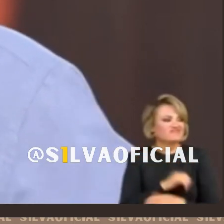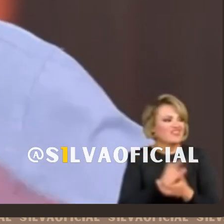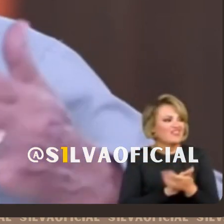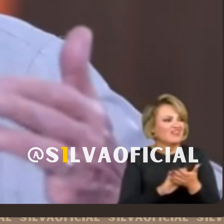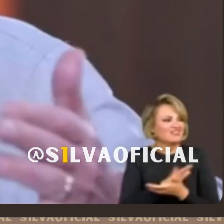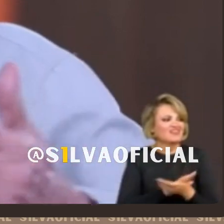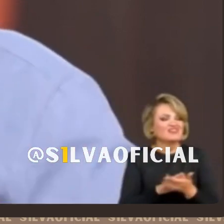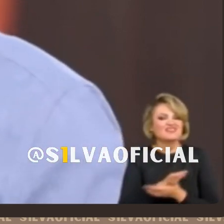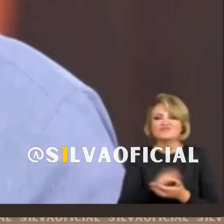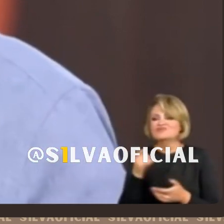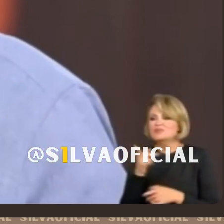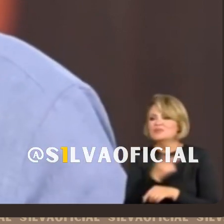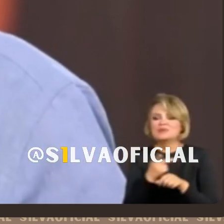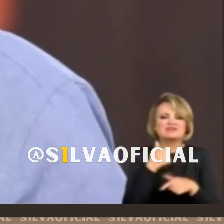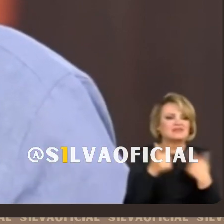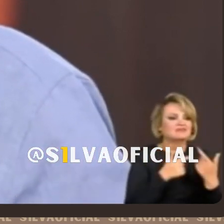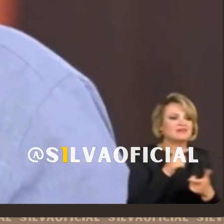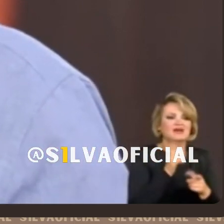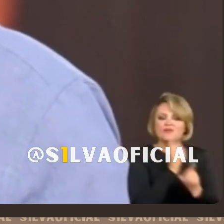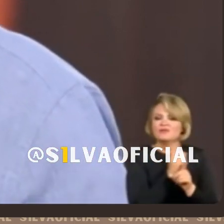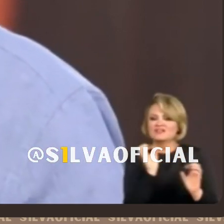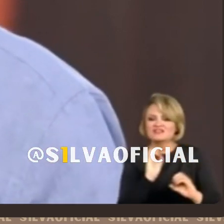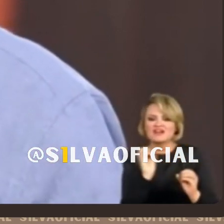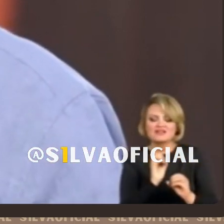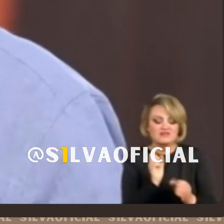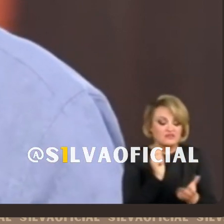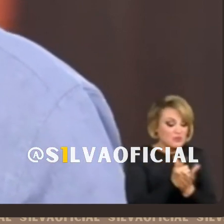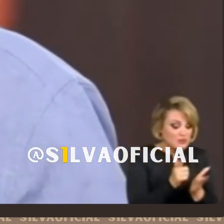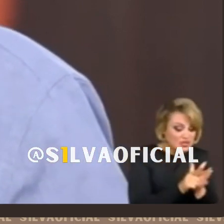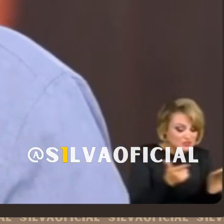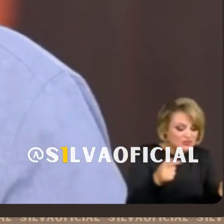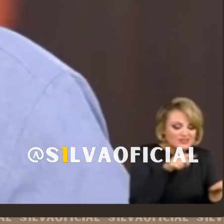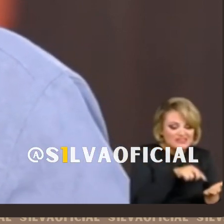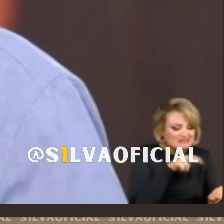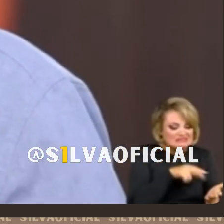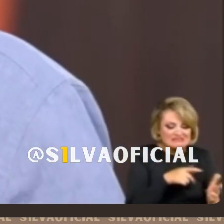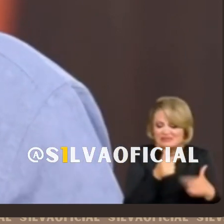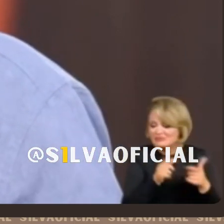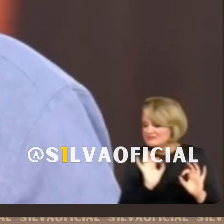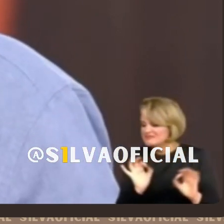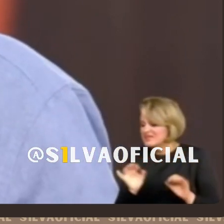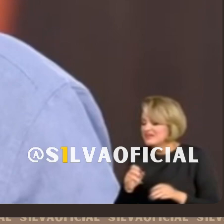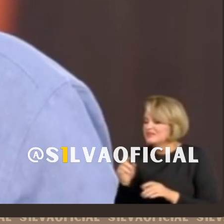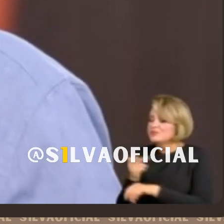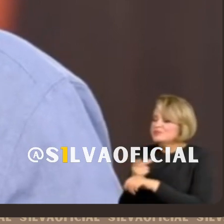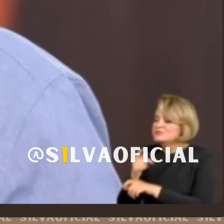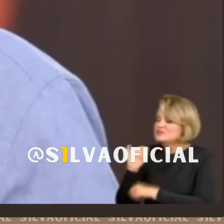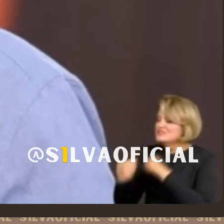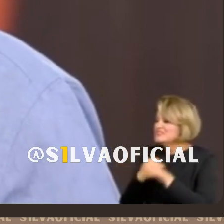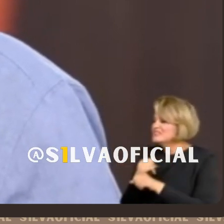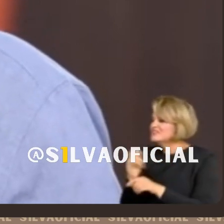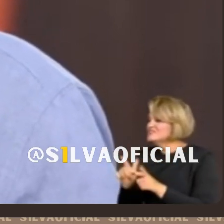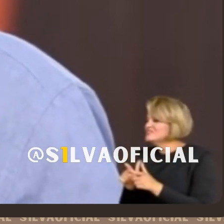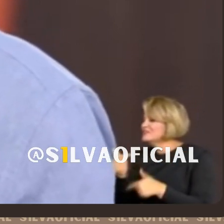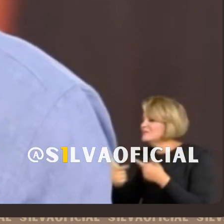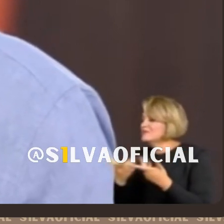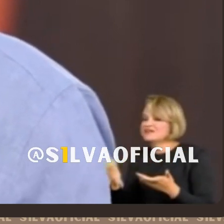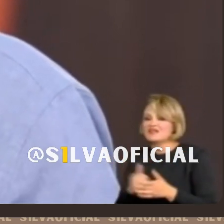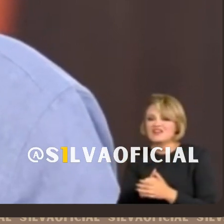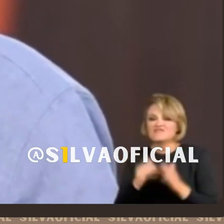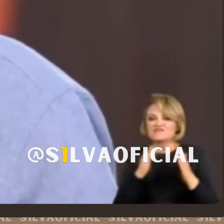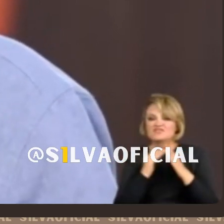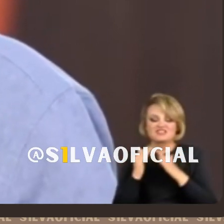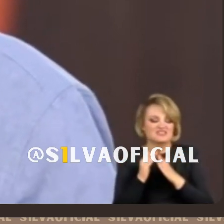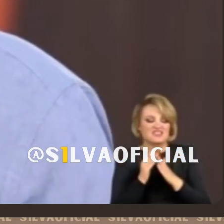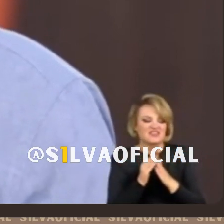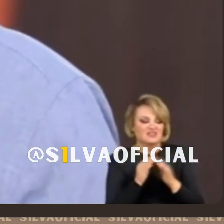jornal, não tem, você entra na internet, não tem. Você vai ficando desesperado, os vizinhos começam a se afastar de você, às vezes a companheira, a mulher começa